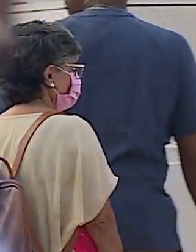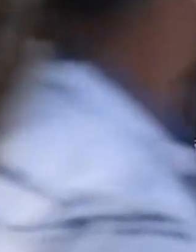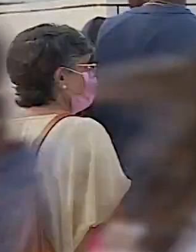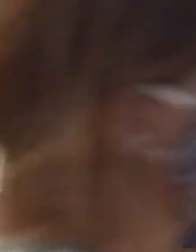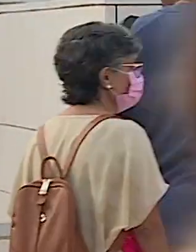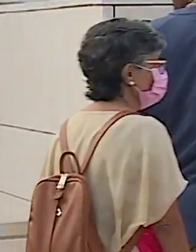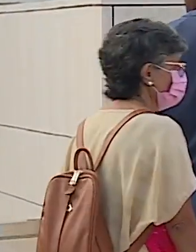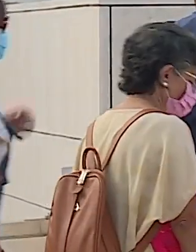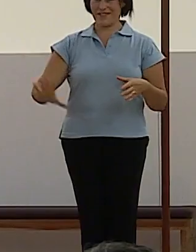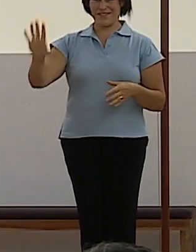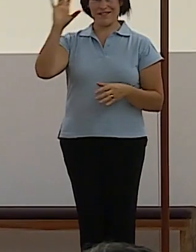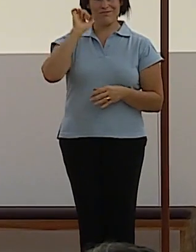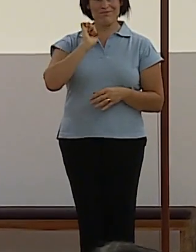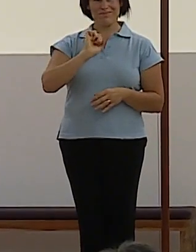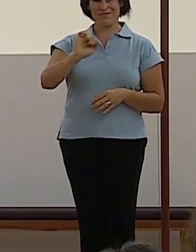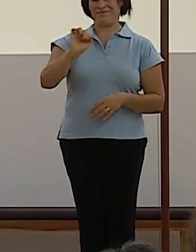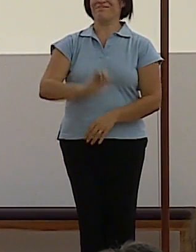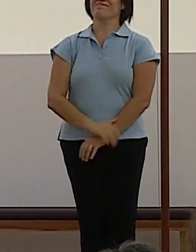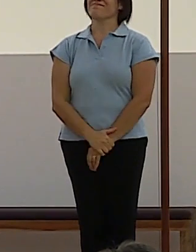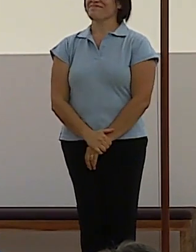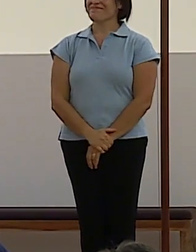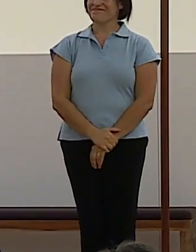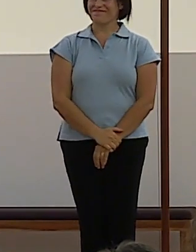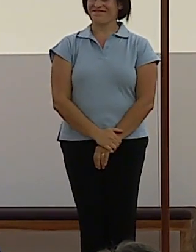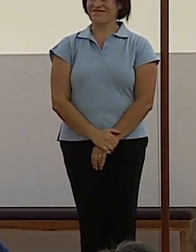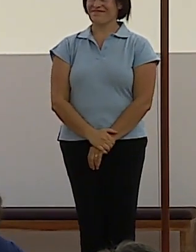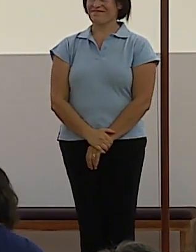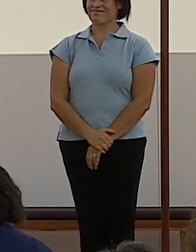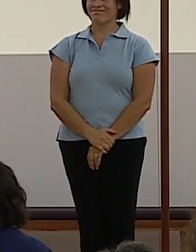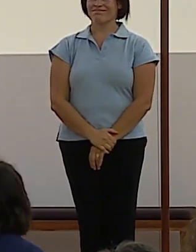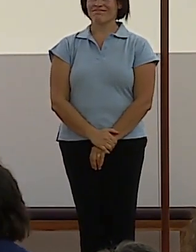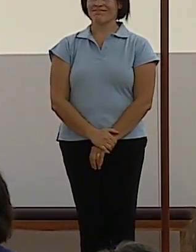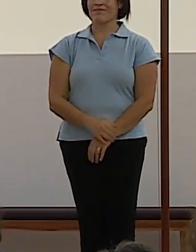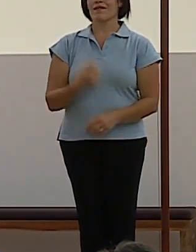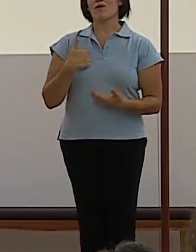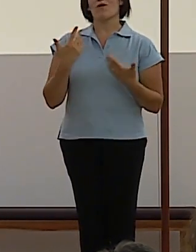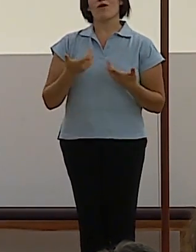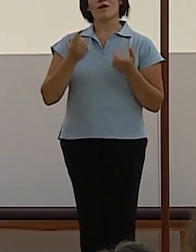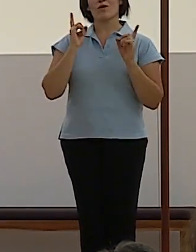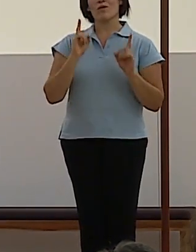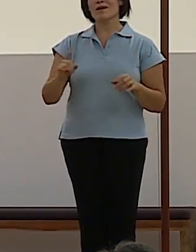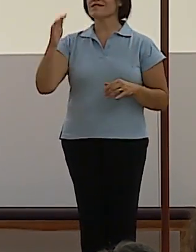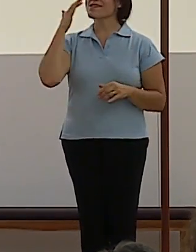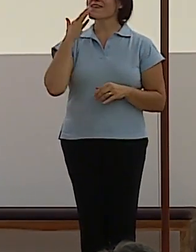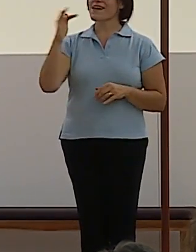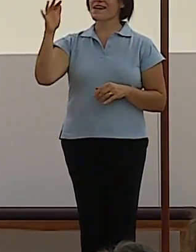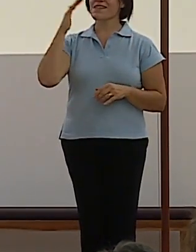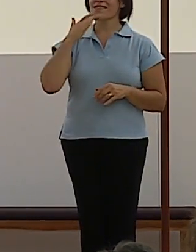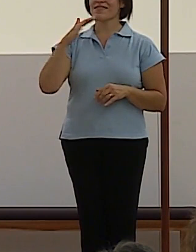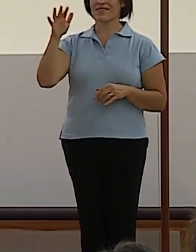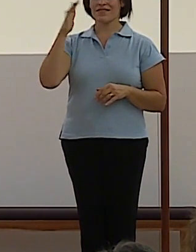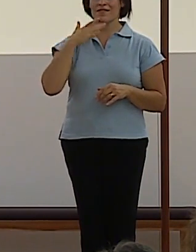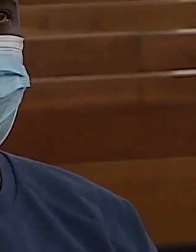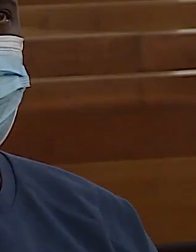de domingo às 15, com interpretação em língua gestual portuguesa, em 2013, na Basílica da